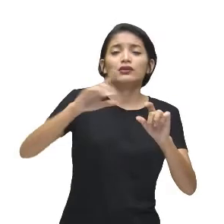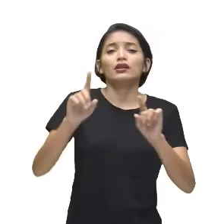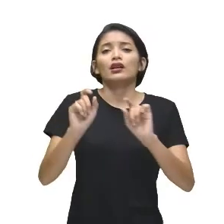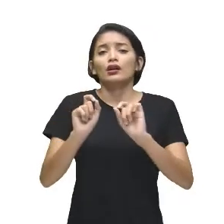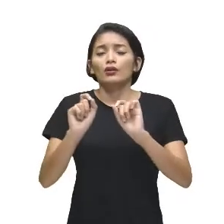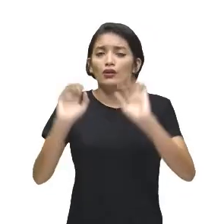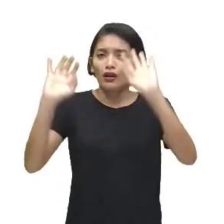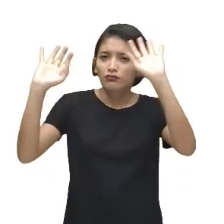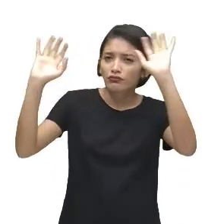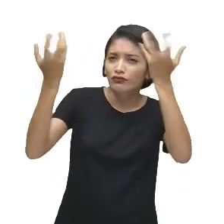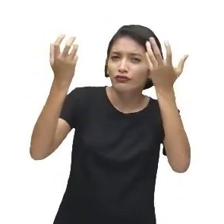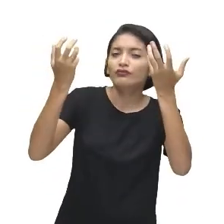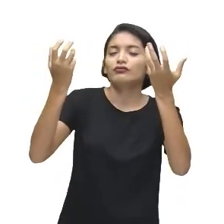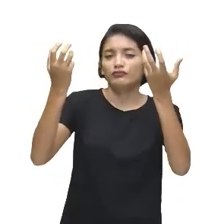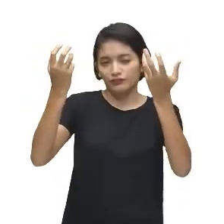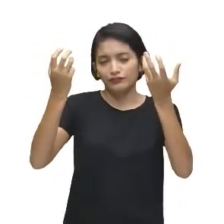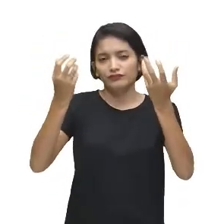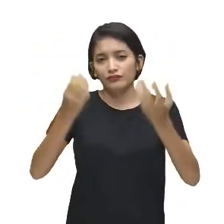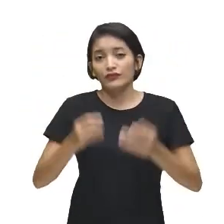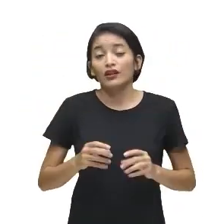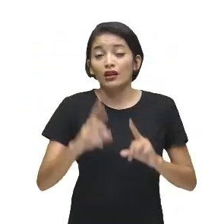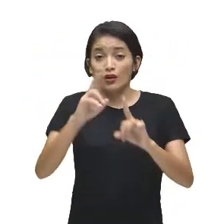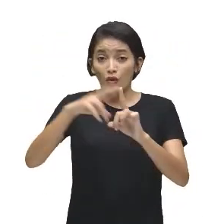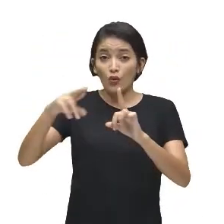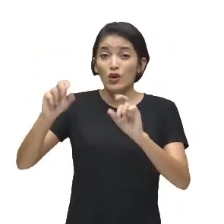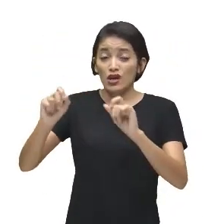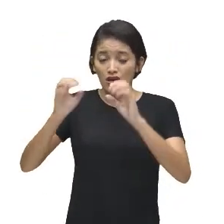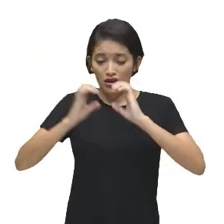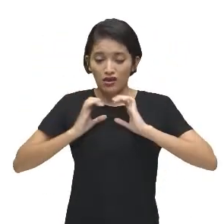sua dimensão ética,